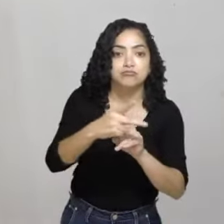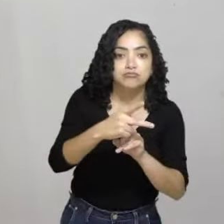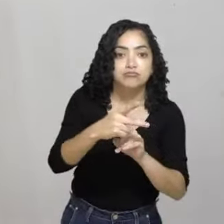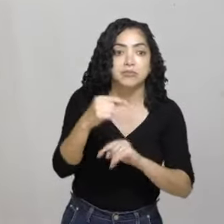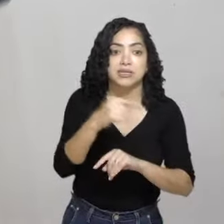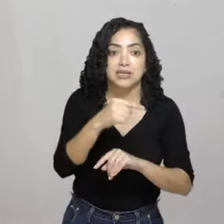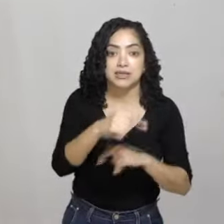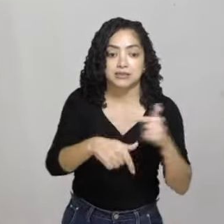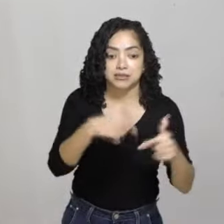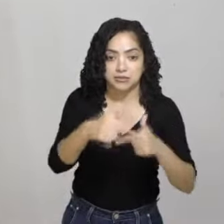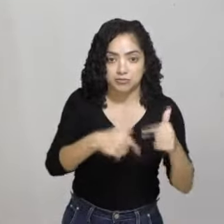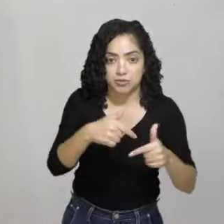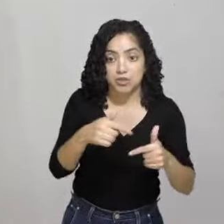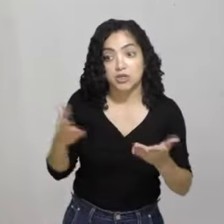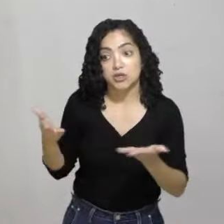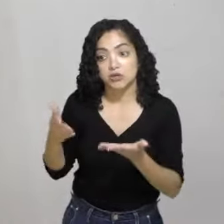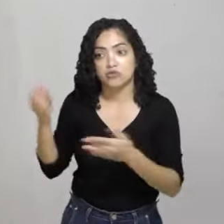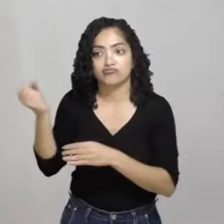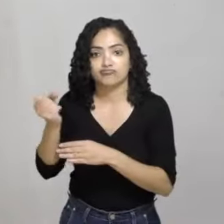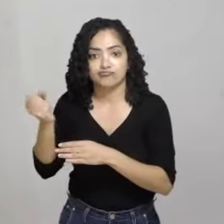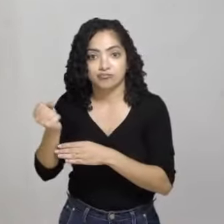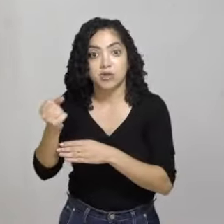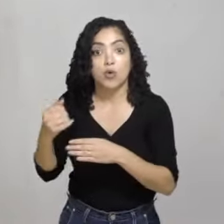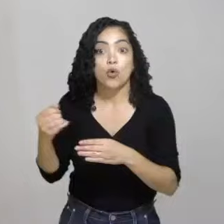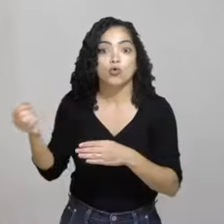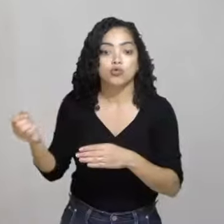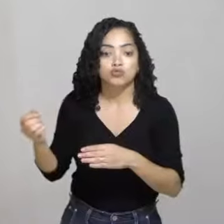e que estão hoje aposentados, daqueles novos que entrarão,